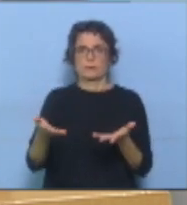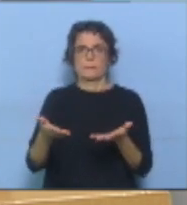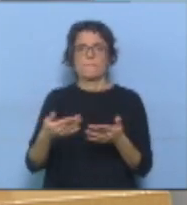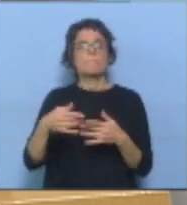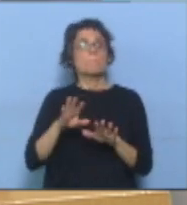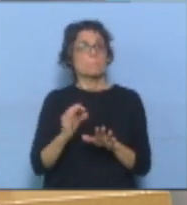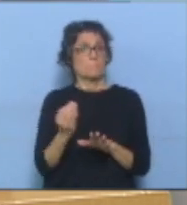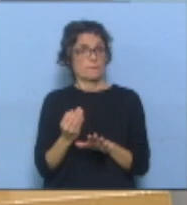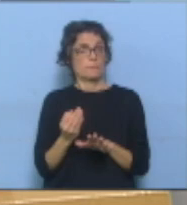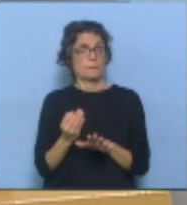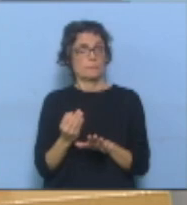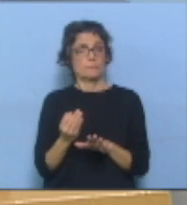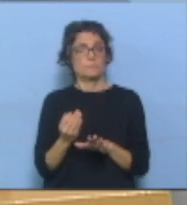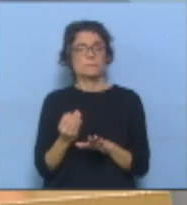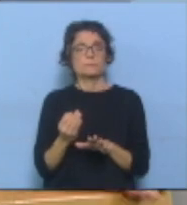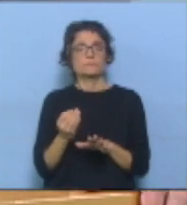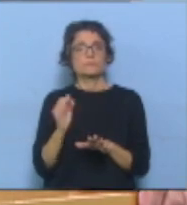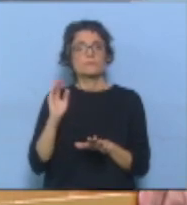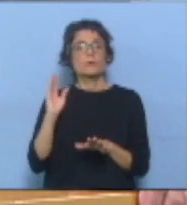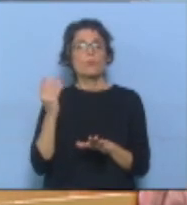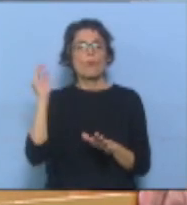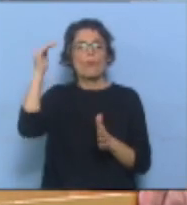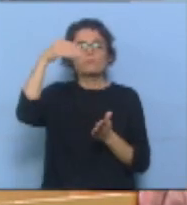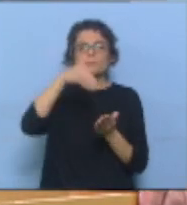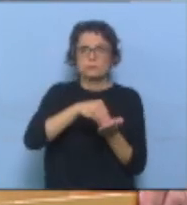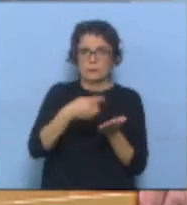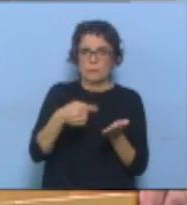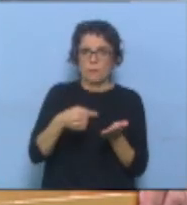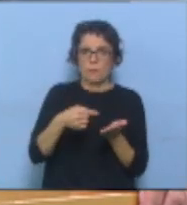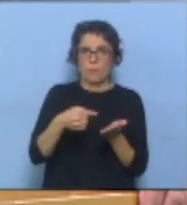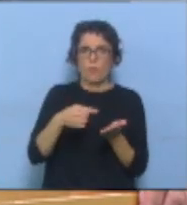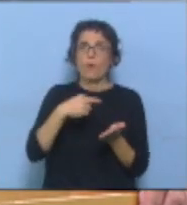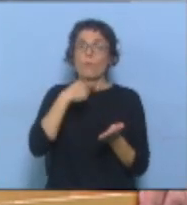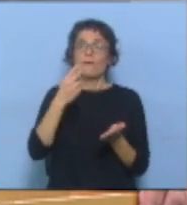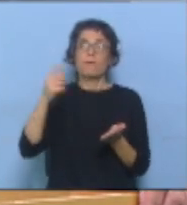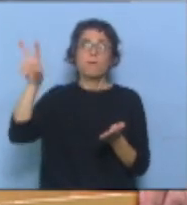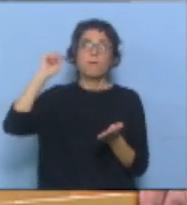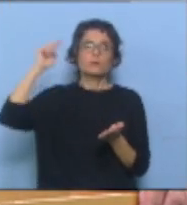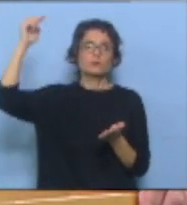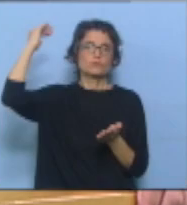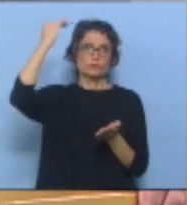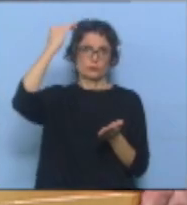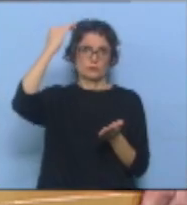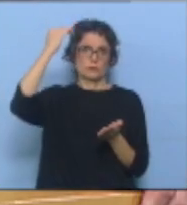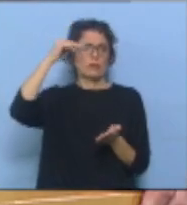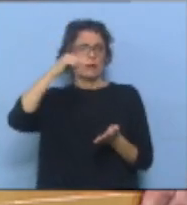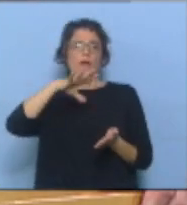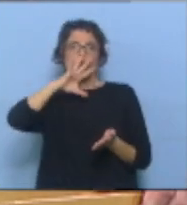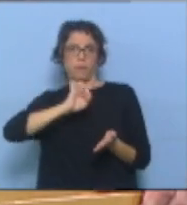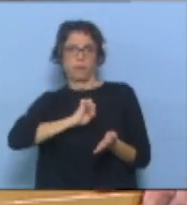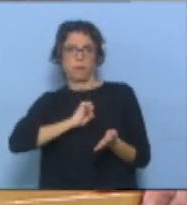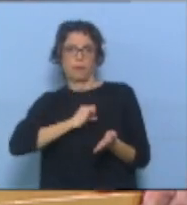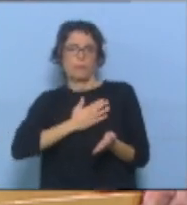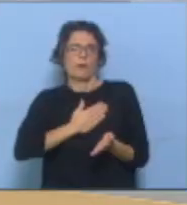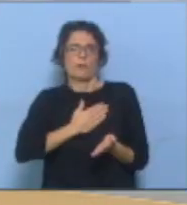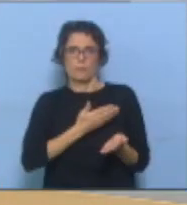é batizado, neste episódio que nós acabamos de escutar, diz que se ouviu uma voz no céu: este é o meu filho muito amado, o meu eleito, o enlevo da minha